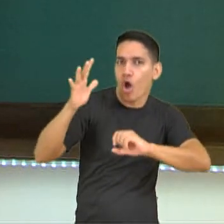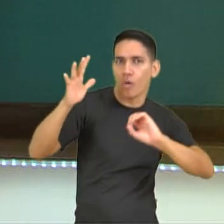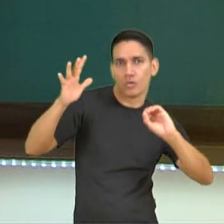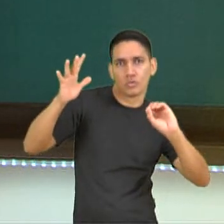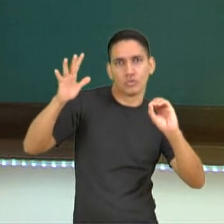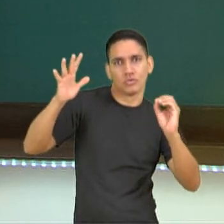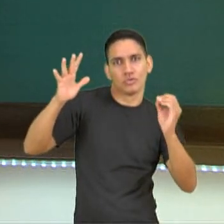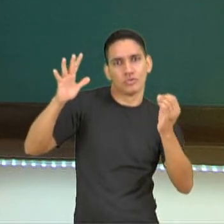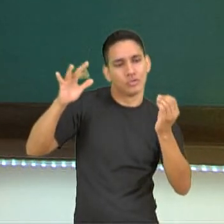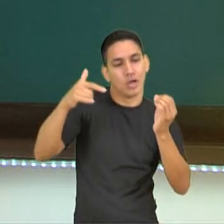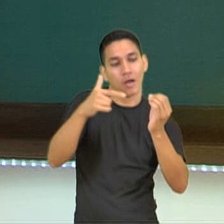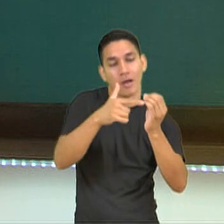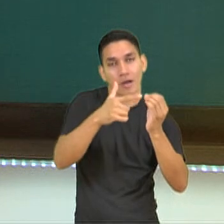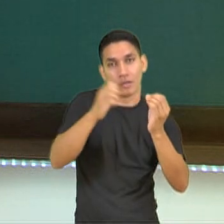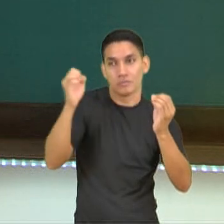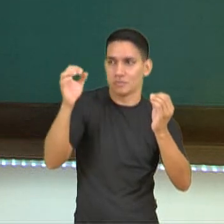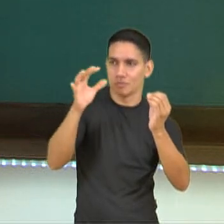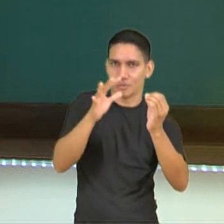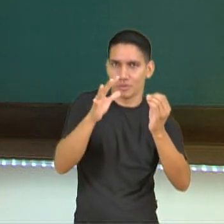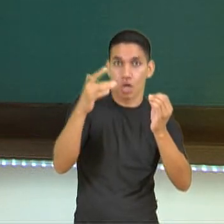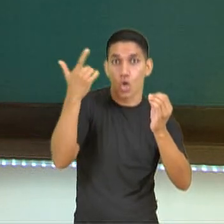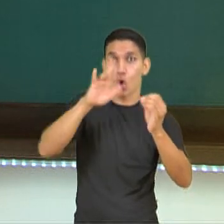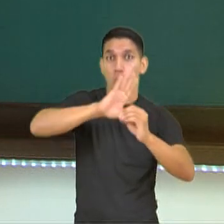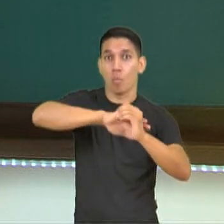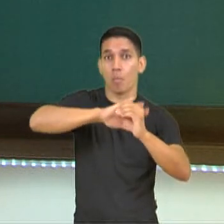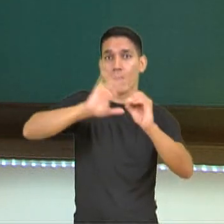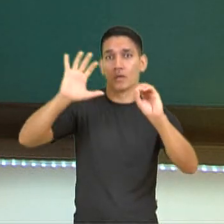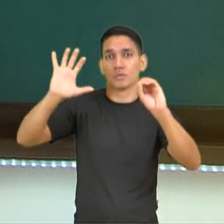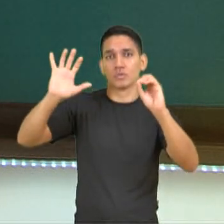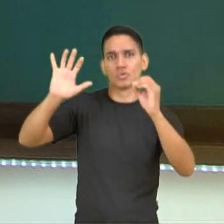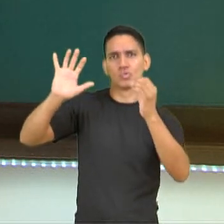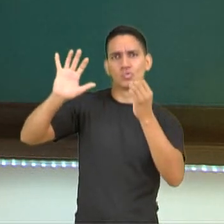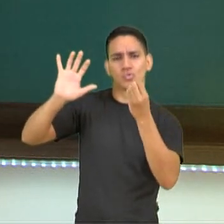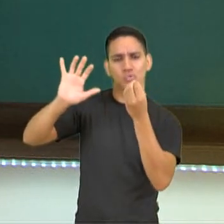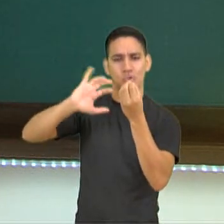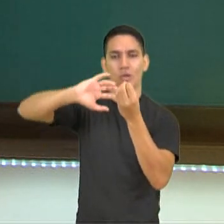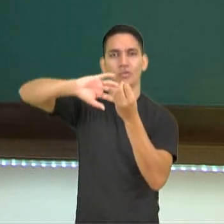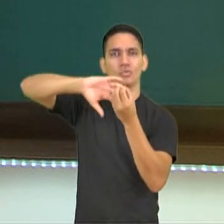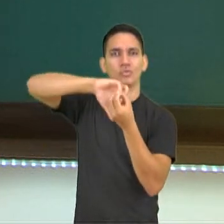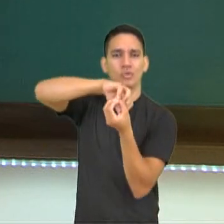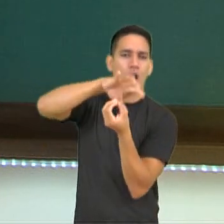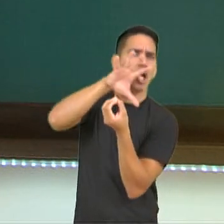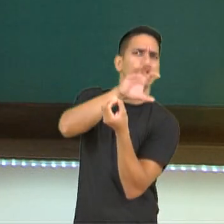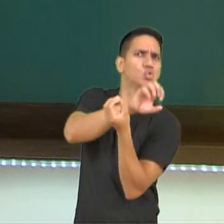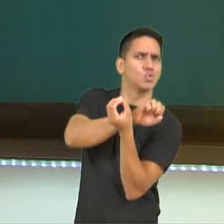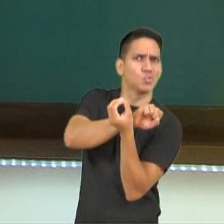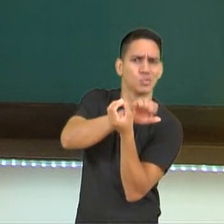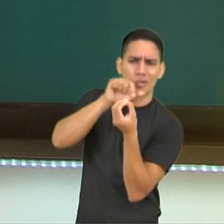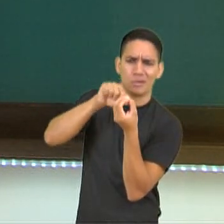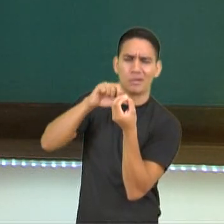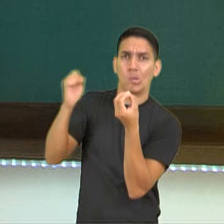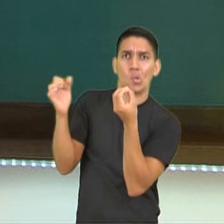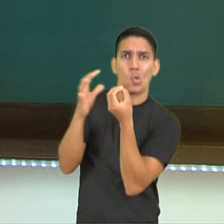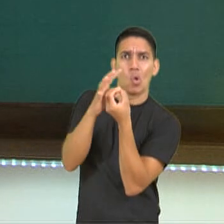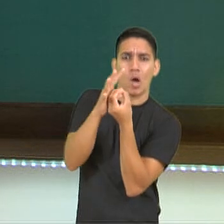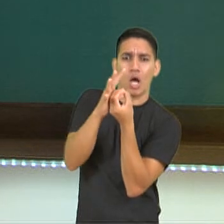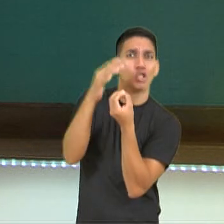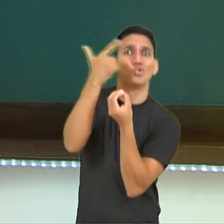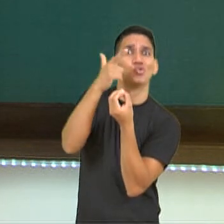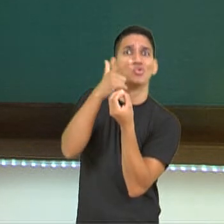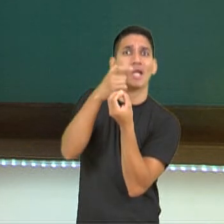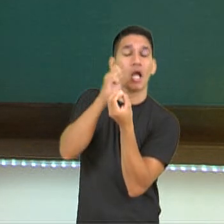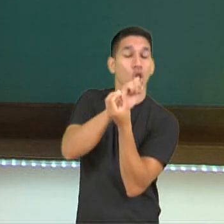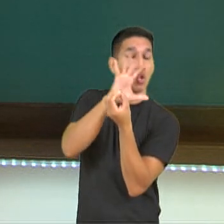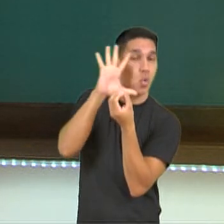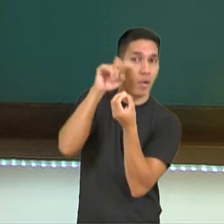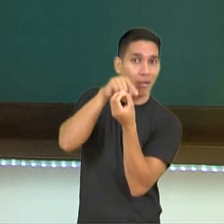outro momento em que o Sol se esconde para nós, porque ele não ilumina a Terra inteira igualzinho no